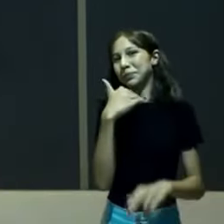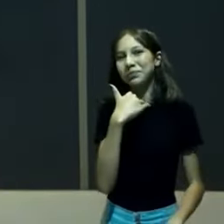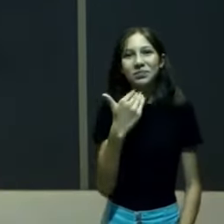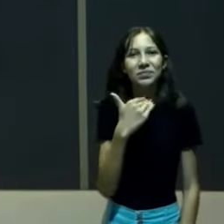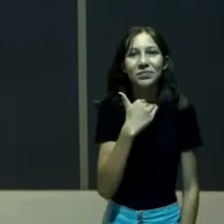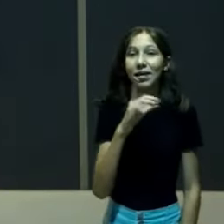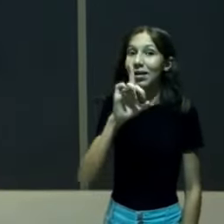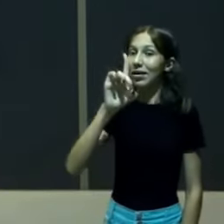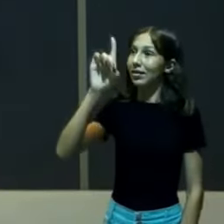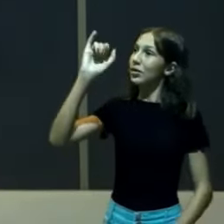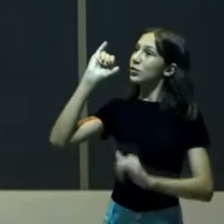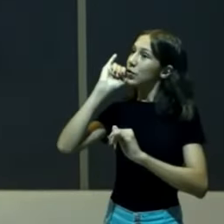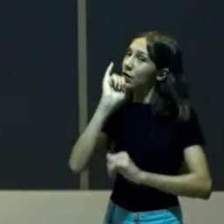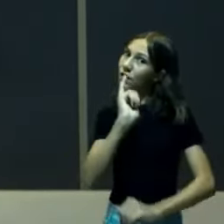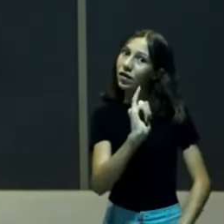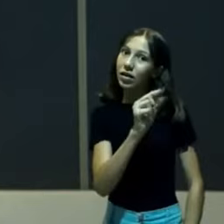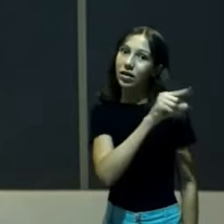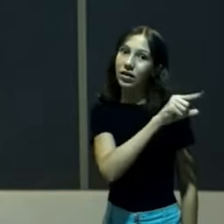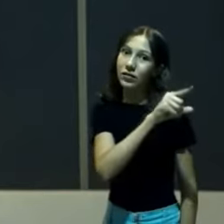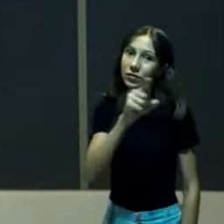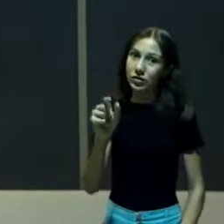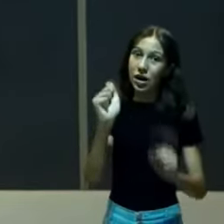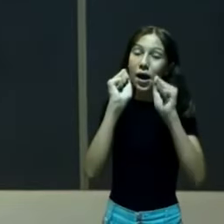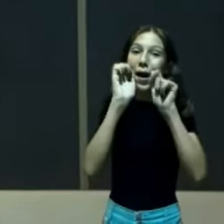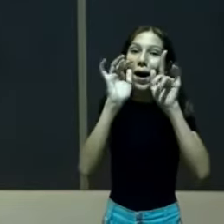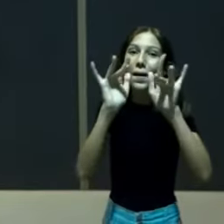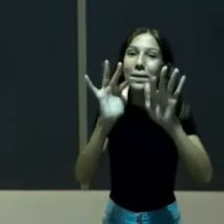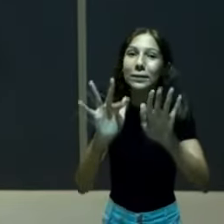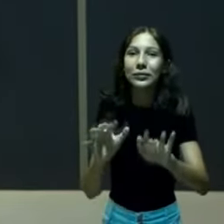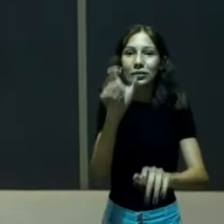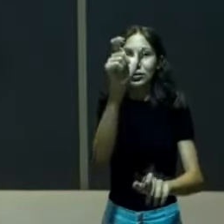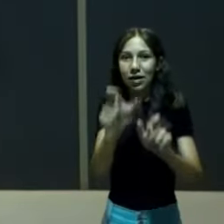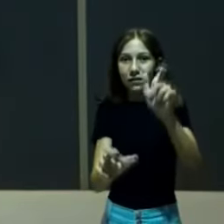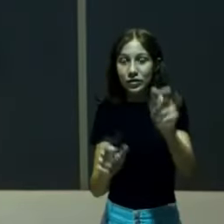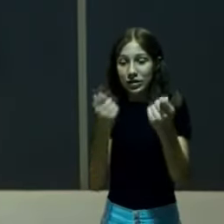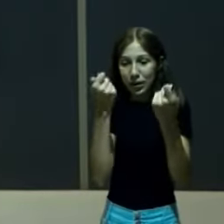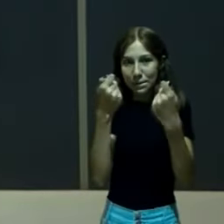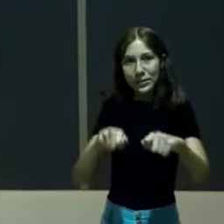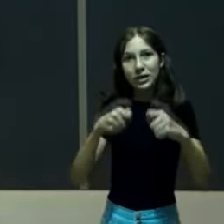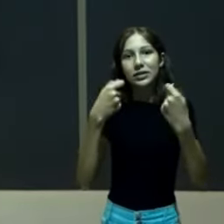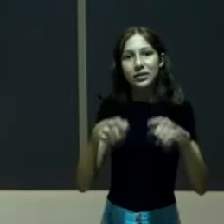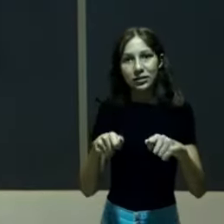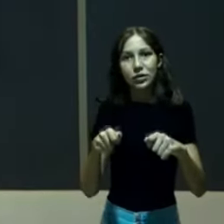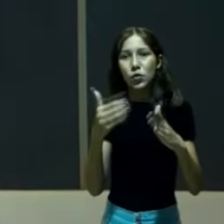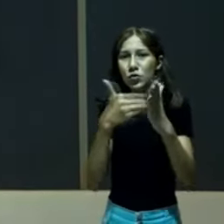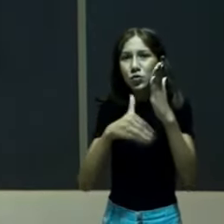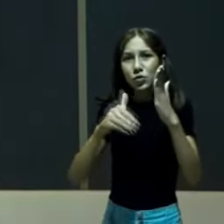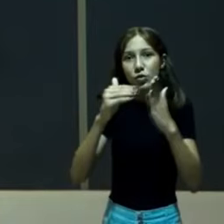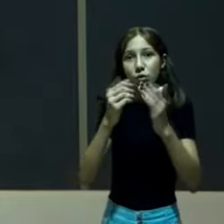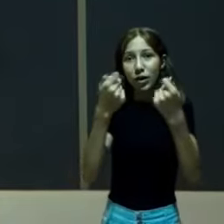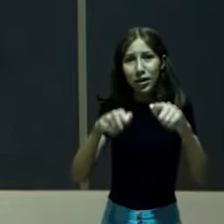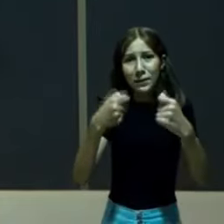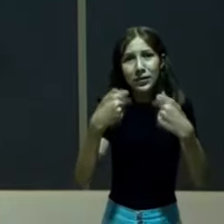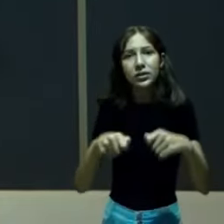seguinte: eu vou completar, eu vou encher, eu vou atender tudo o que vocês